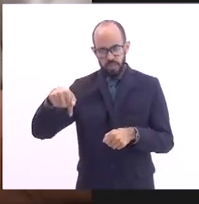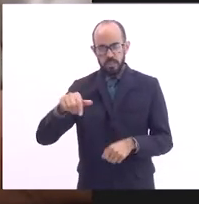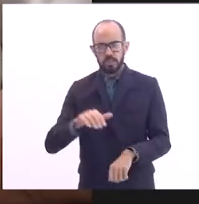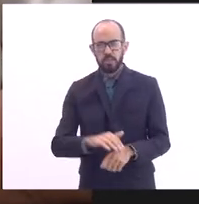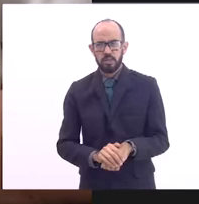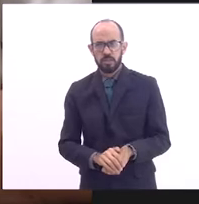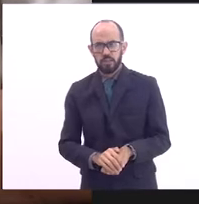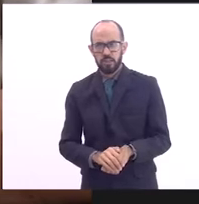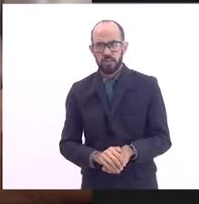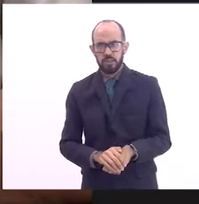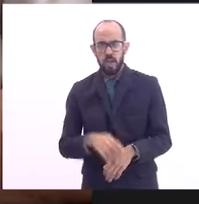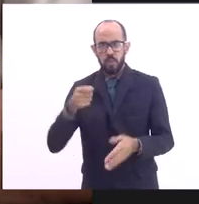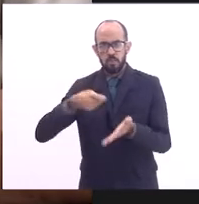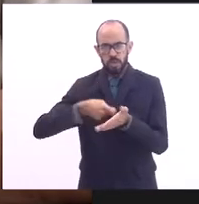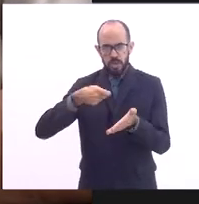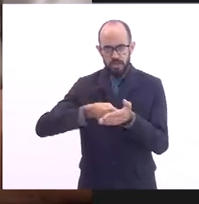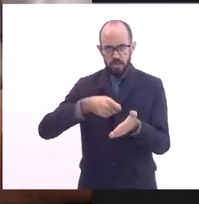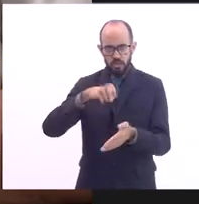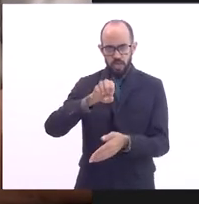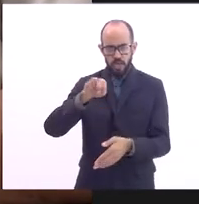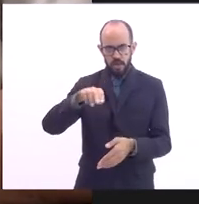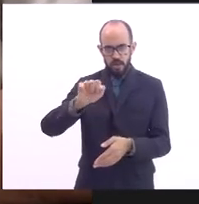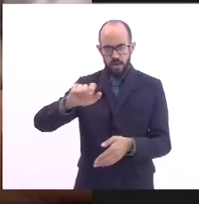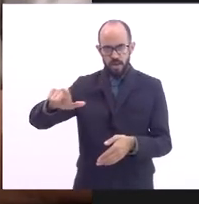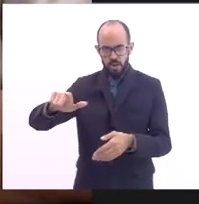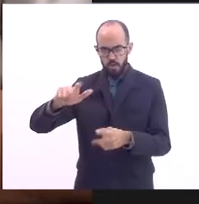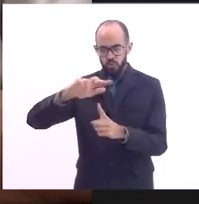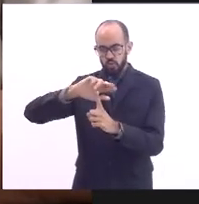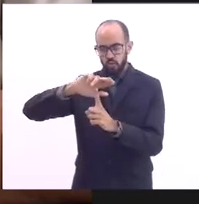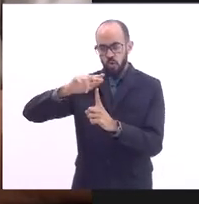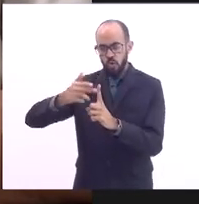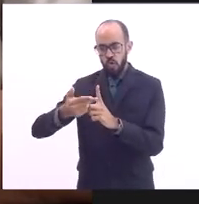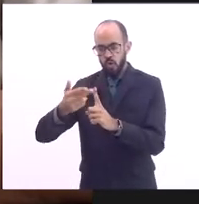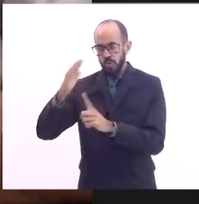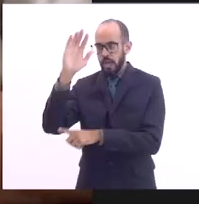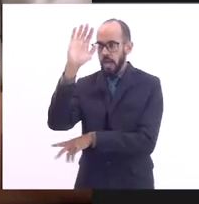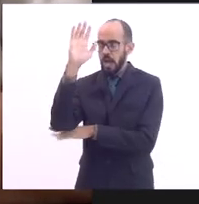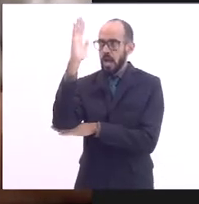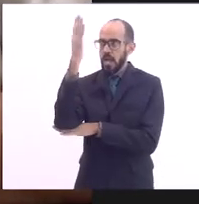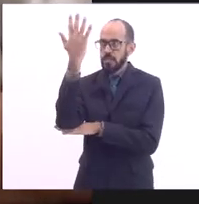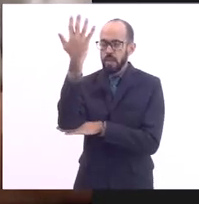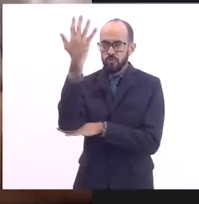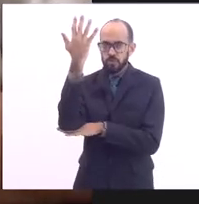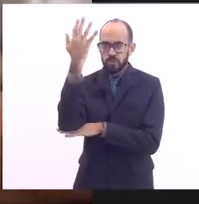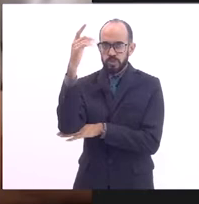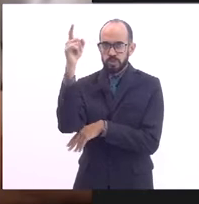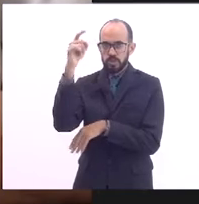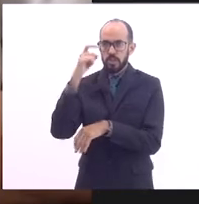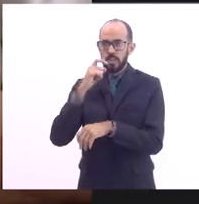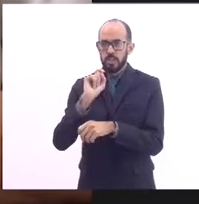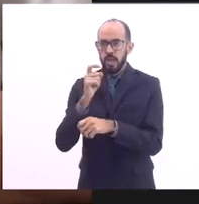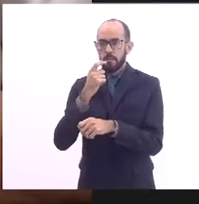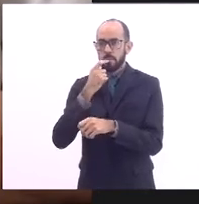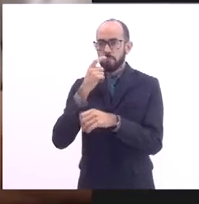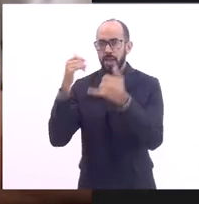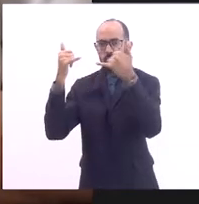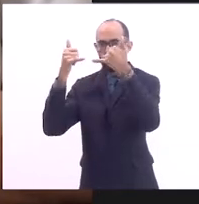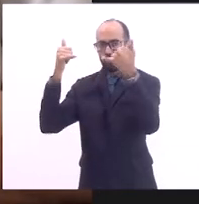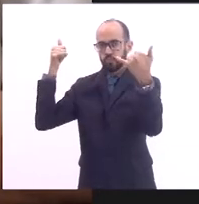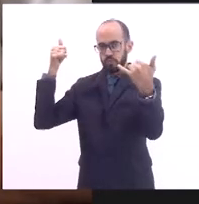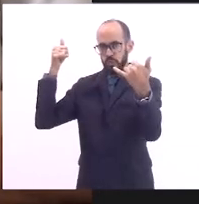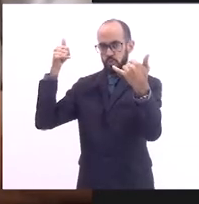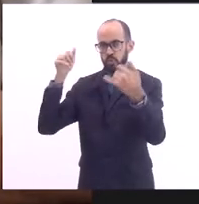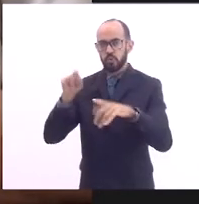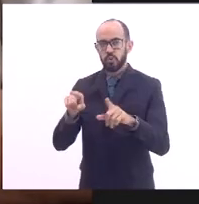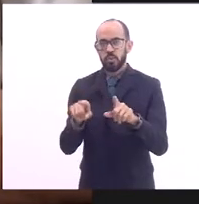A obrigação da Enel fazer poda na parte que a árvore tem, a parte eletrificada,